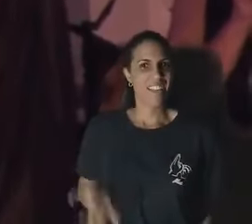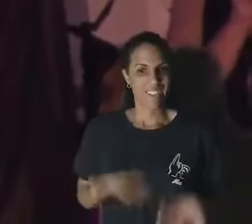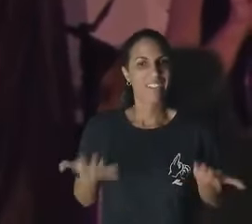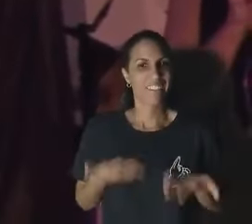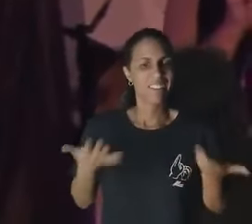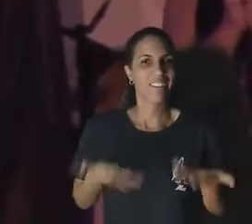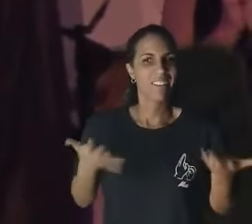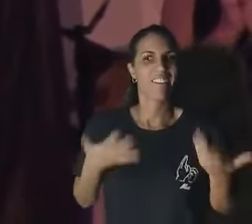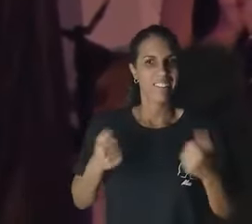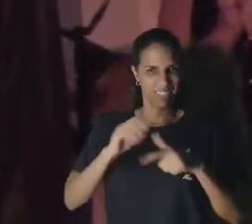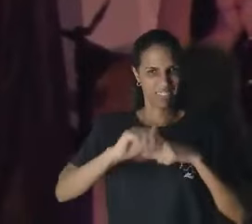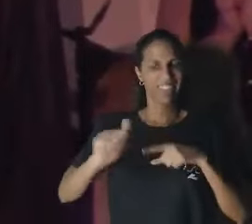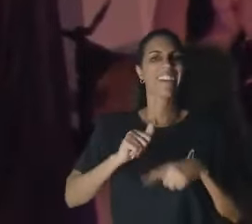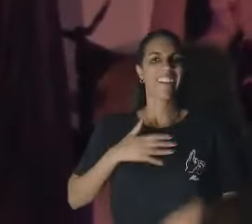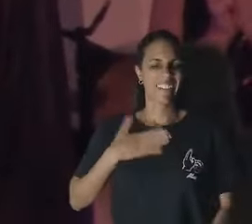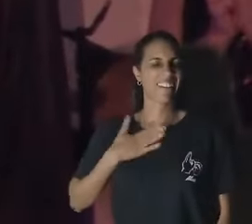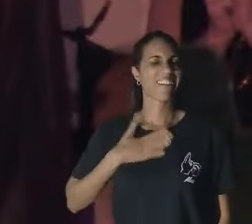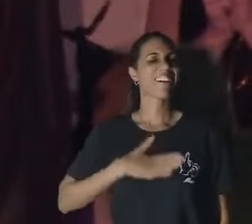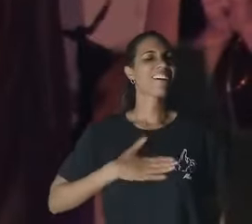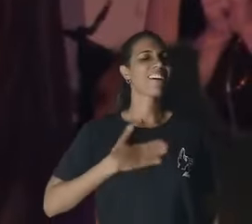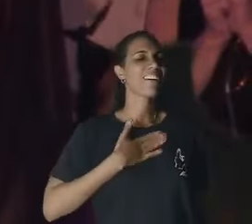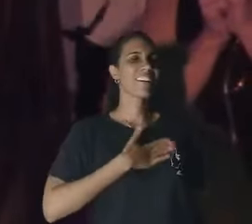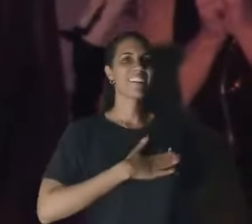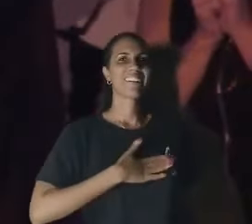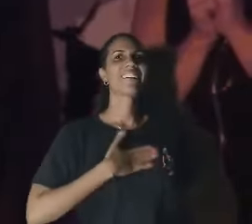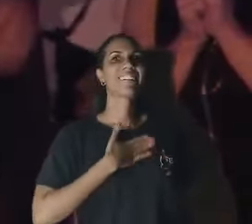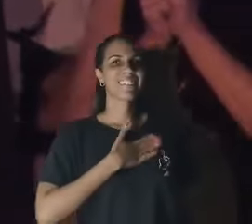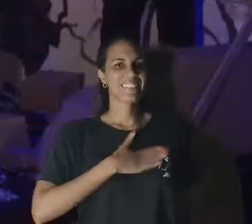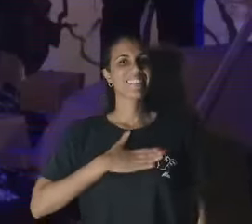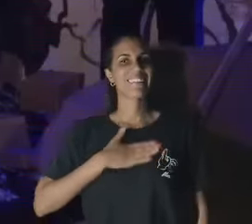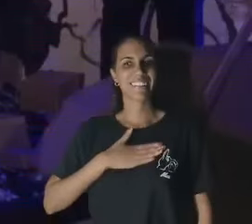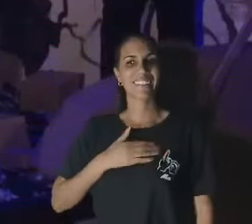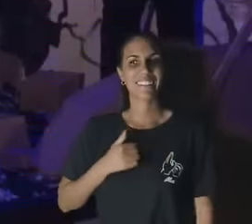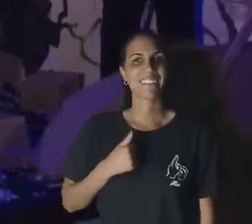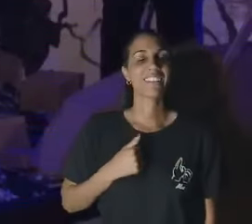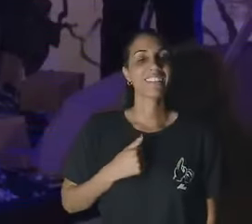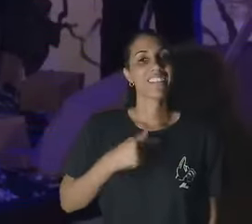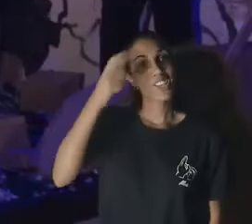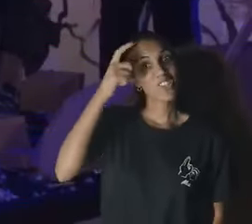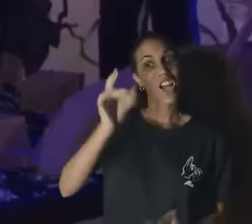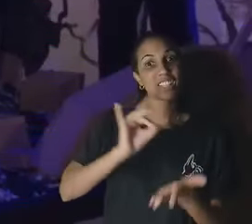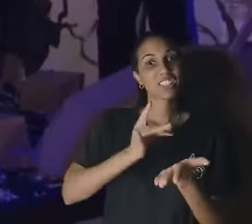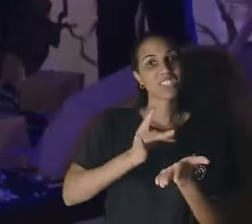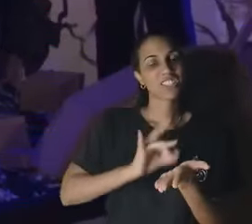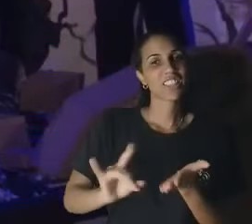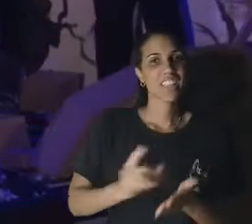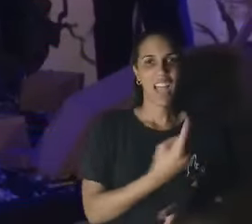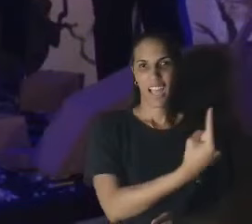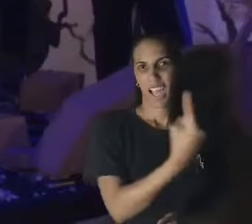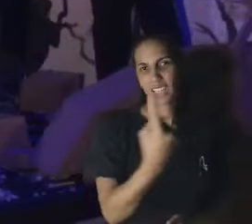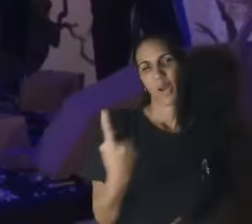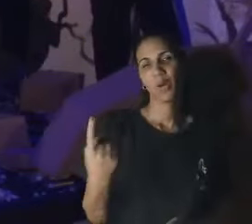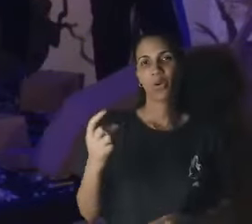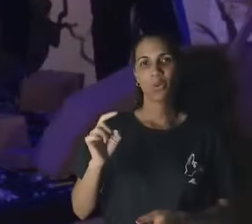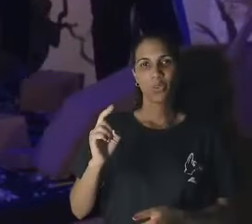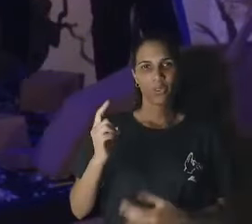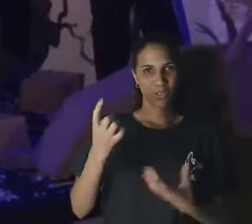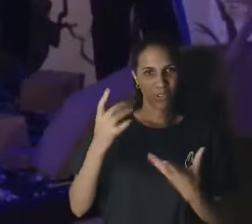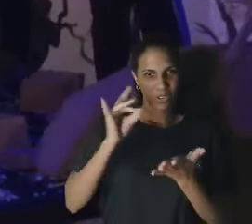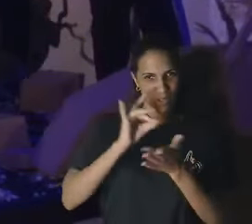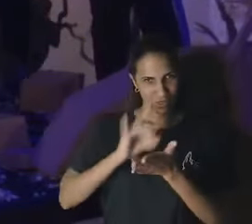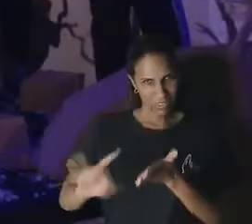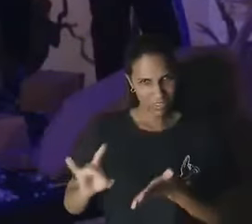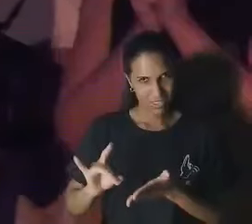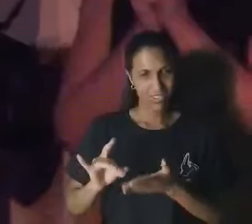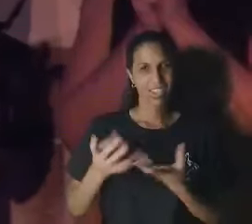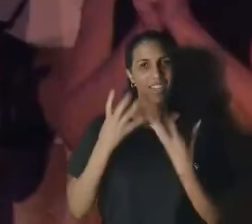assim que ele quer atacar cada um de aqui que está aqui. Cada um de vocês, cada um de nós, ele quer enfraquecer, ele quer